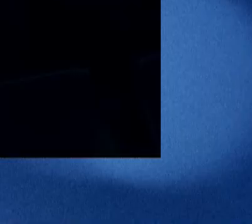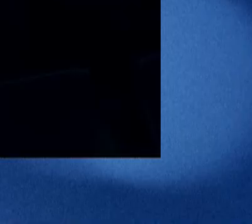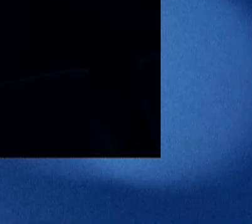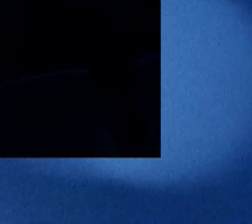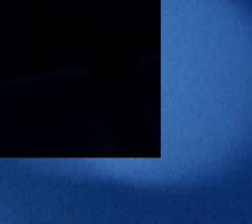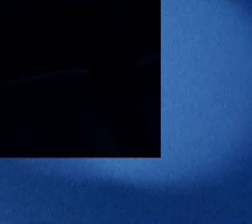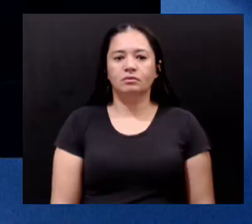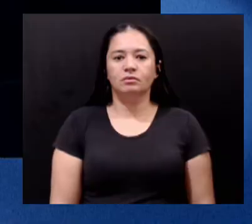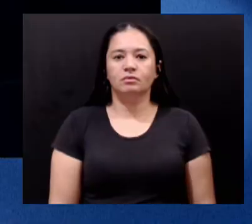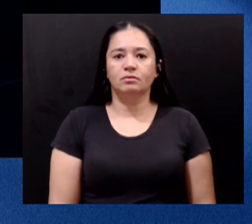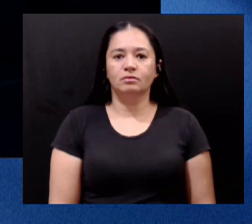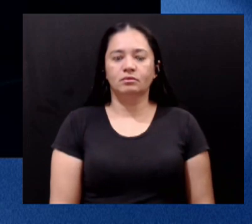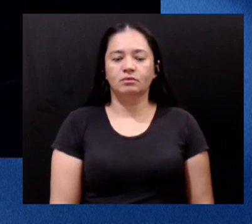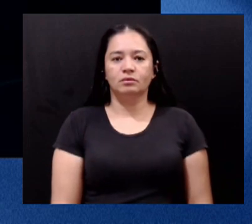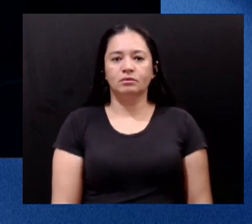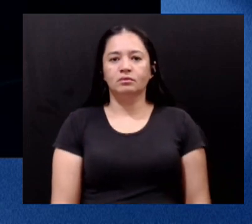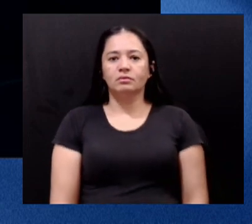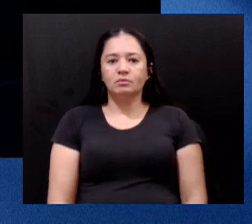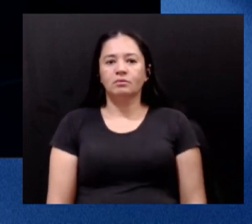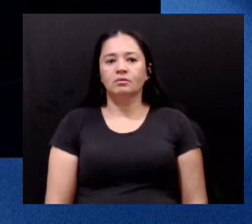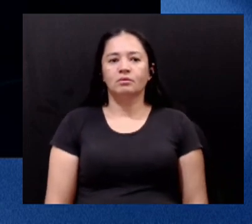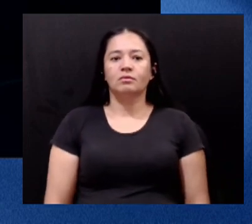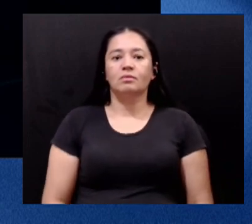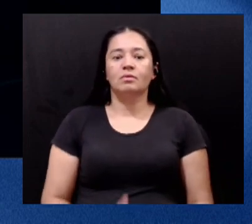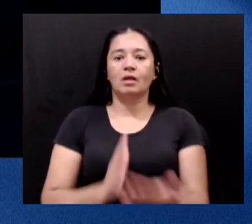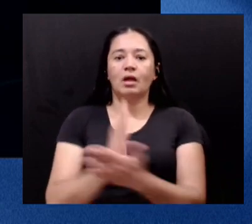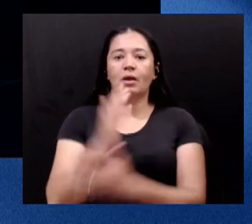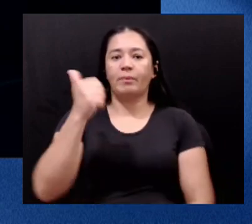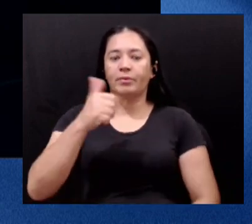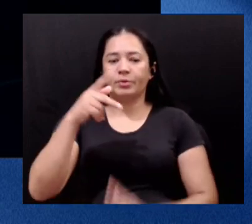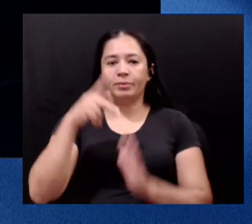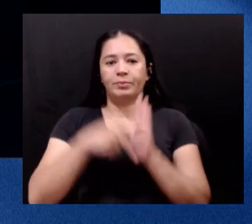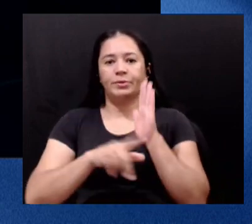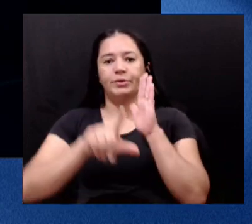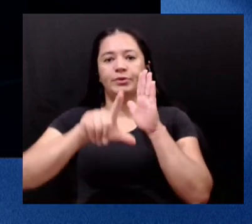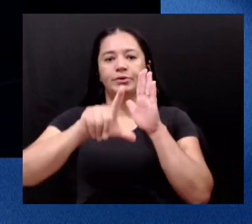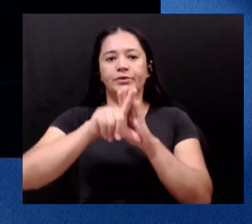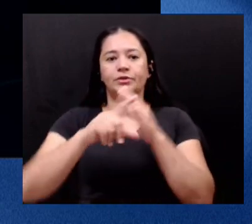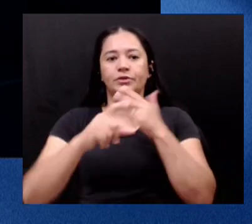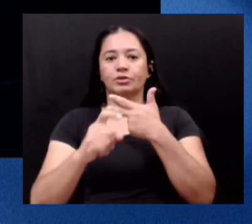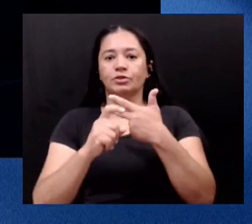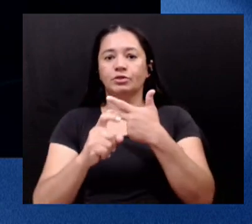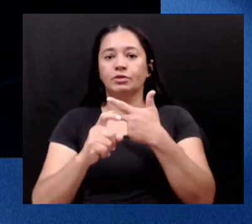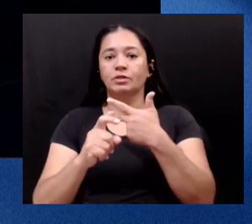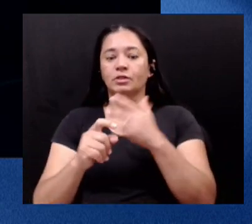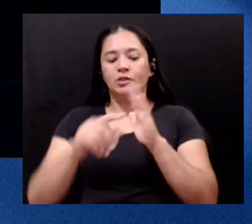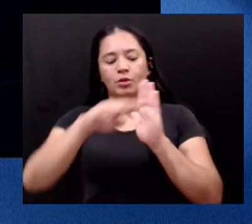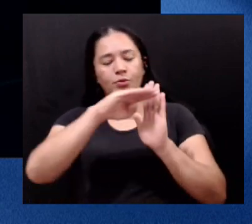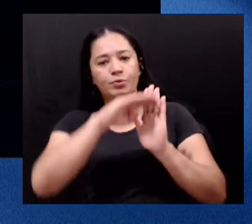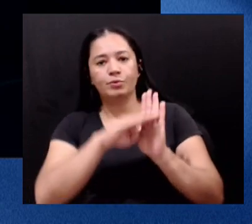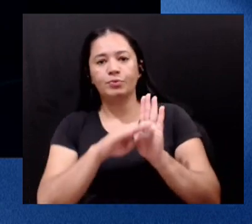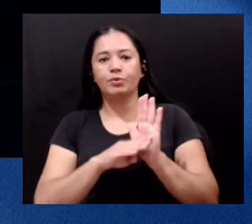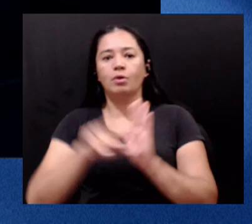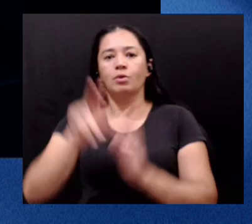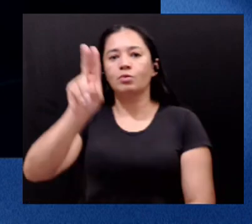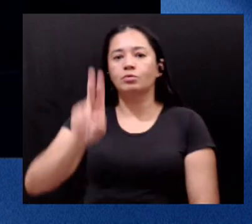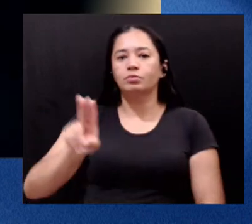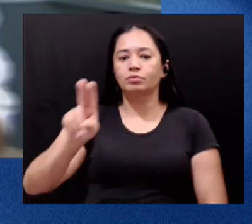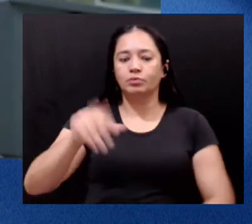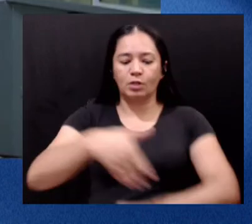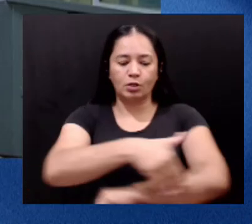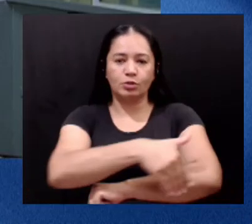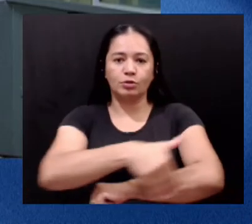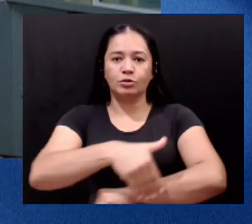Aprovado em primeira votação projeto de lei de autoria do Executivo que estabelece normas para a utilização de vias públicas